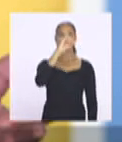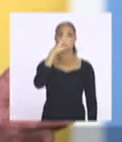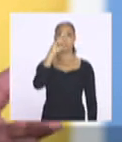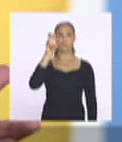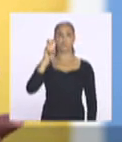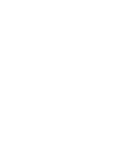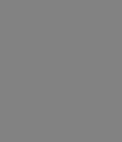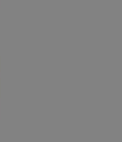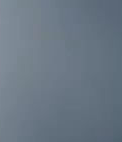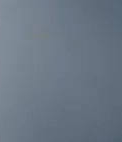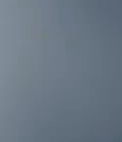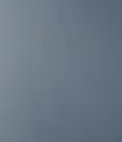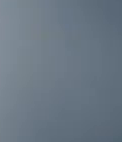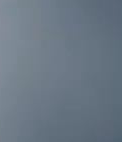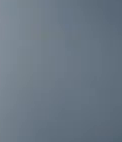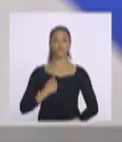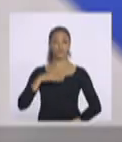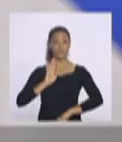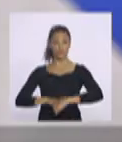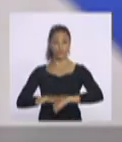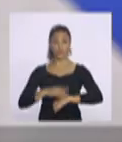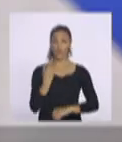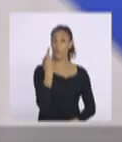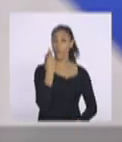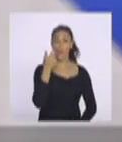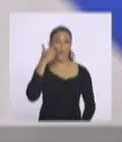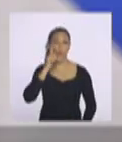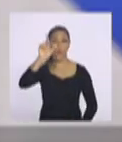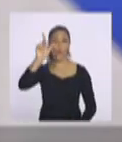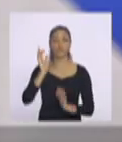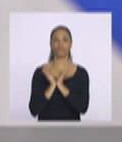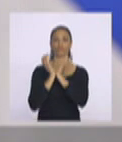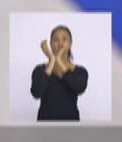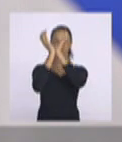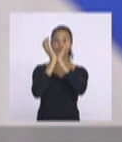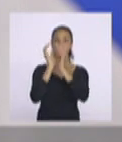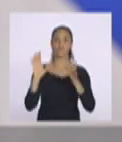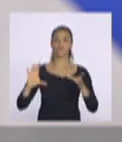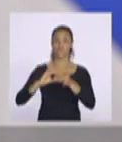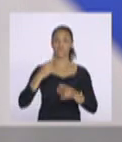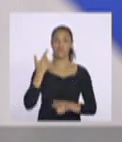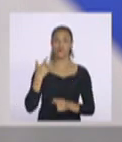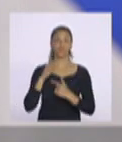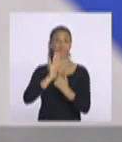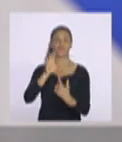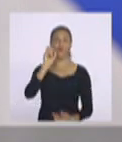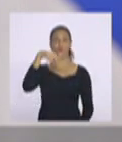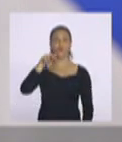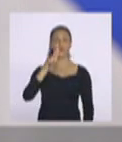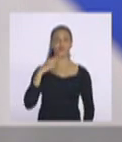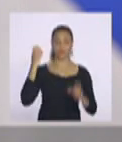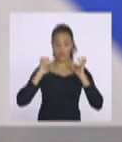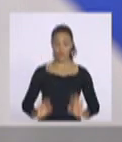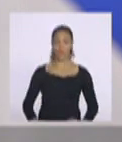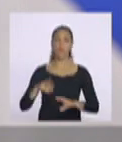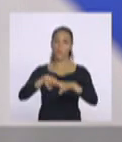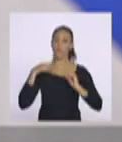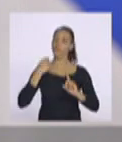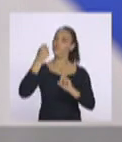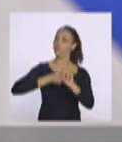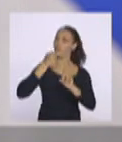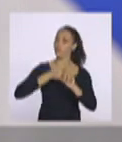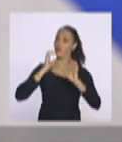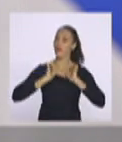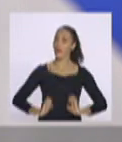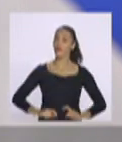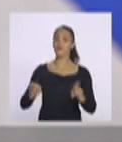Lopes, 15015. Sou Adilson da Copa, o único cidadão comum no Brasil a ganhar um prêmio da ONU por comportamento ético. Por